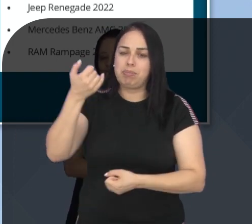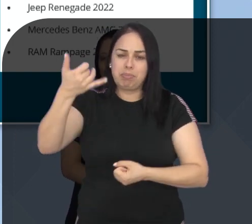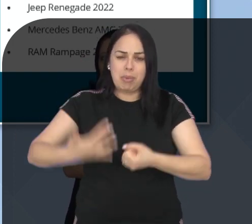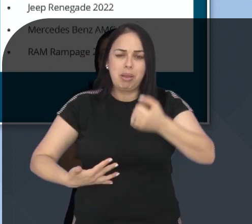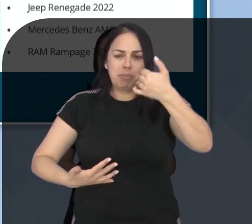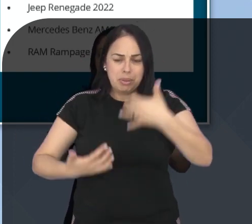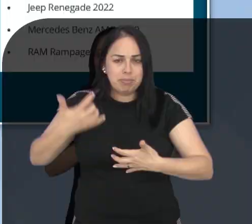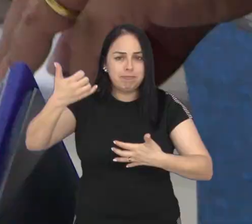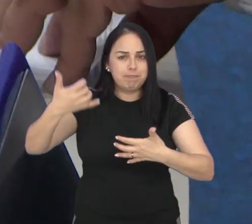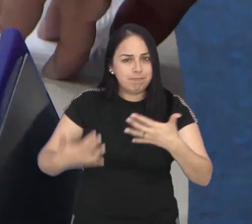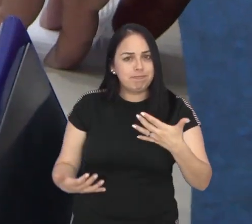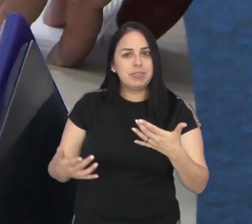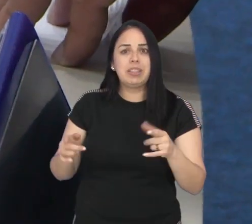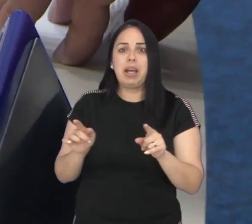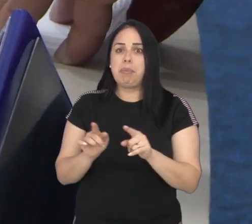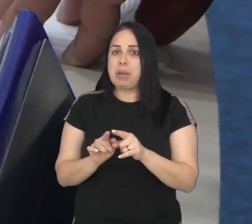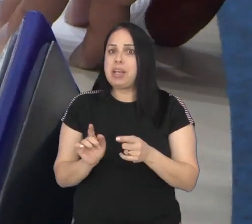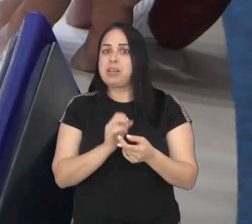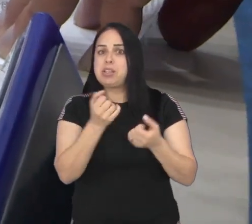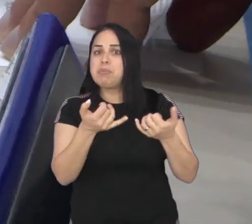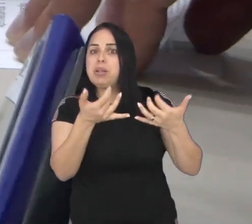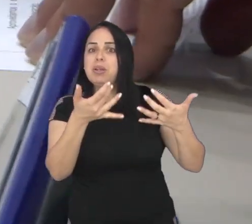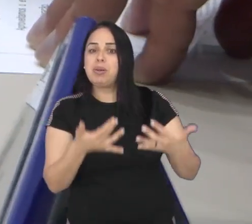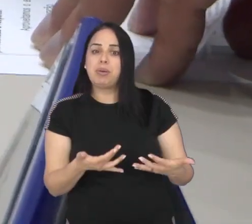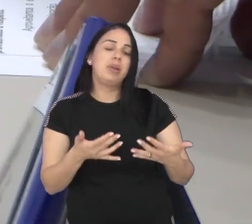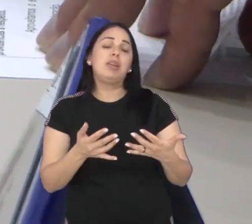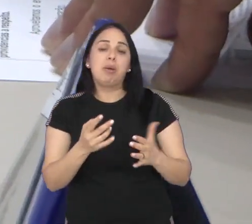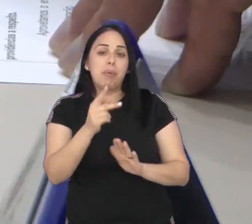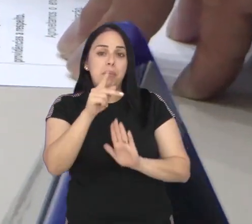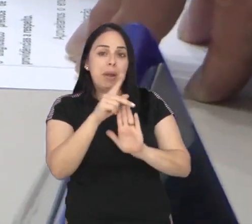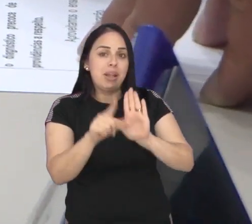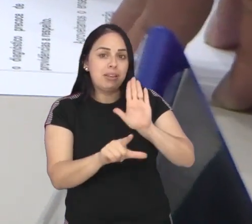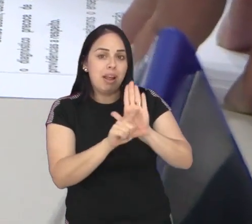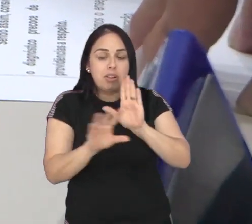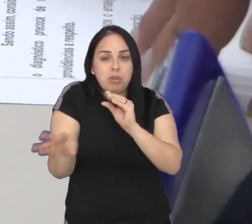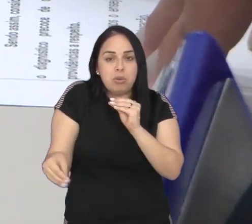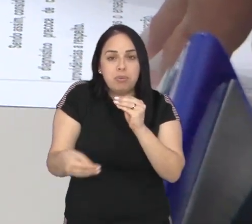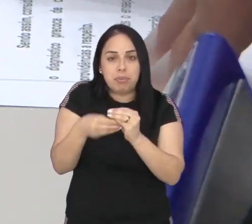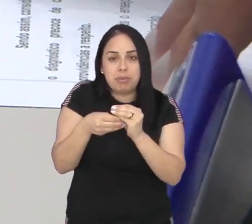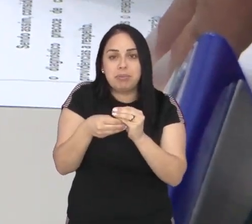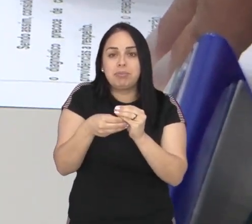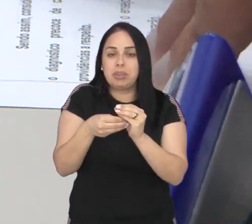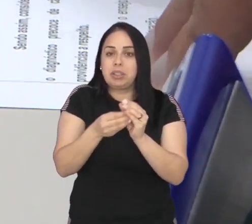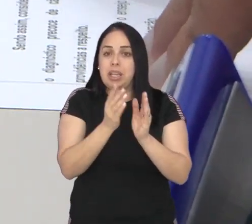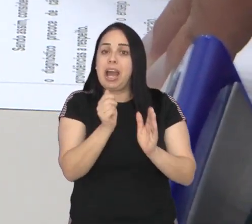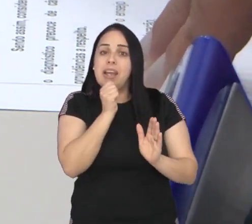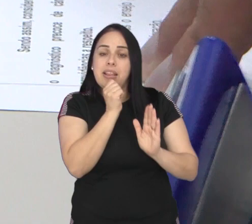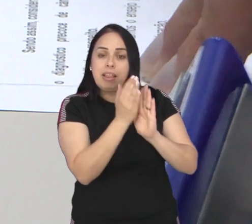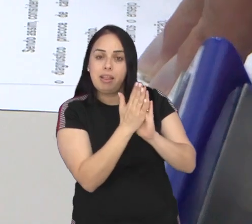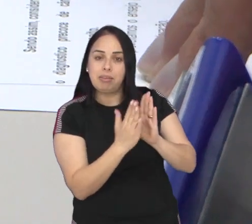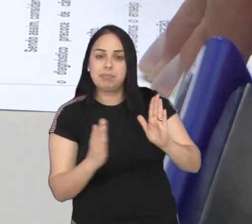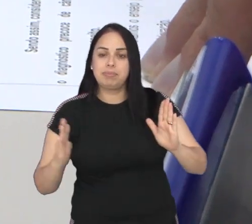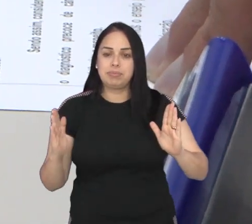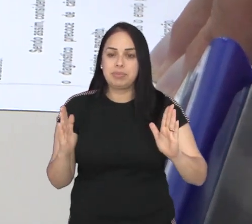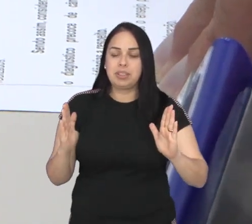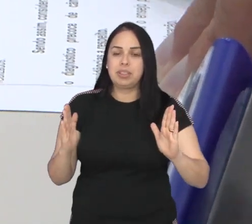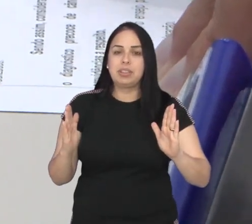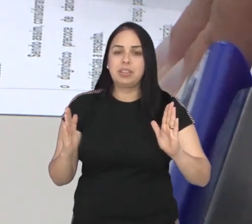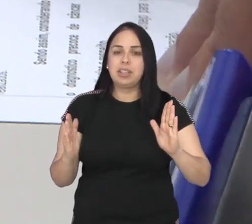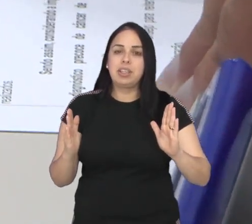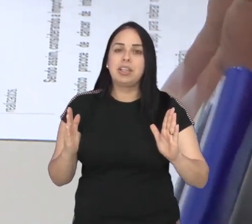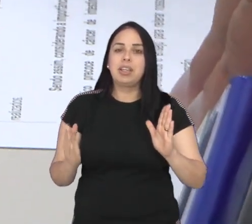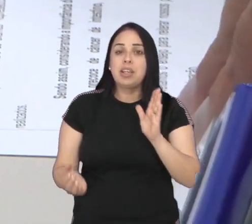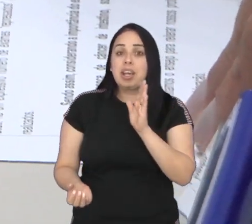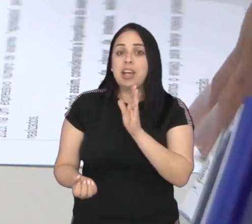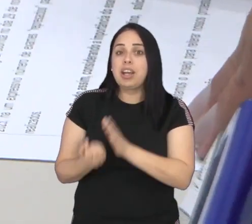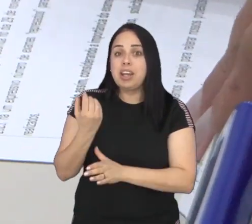mais comentados. Os vereadores também comentaram sobre um projeto de lei complementar em tramitação que